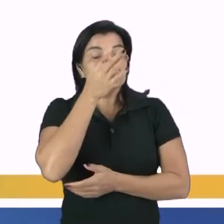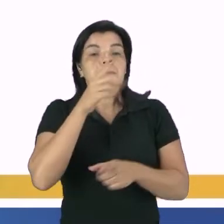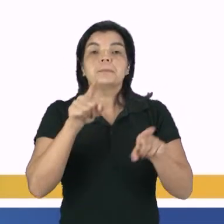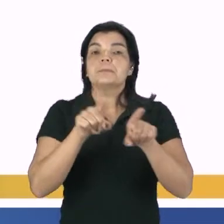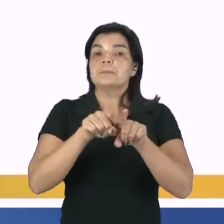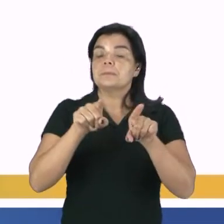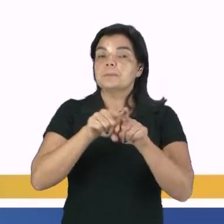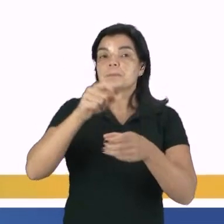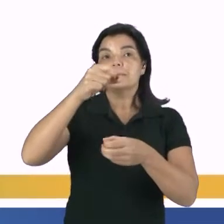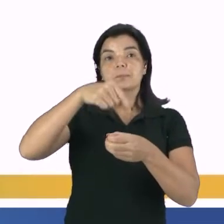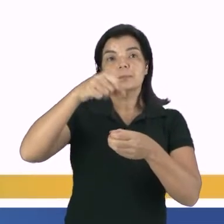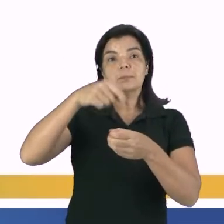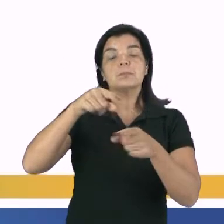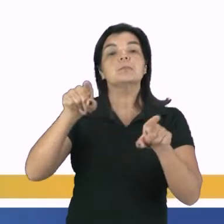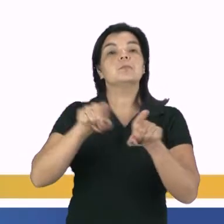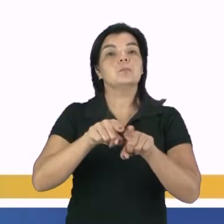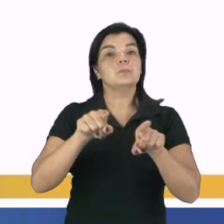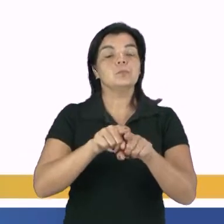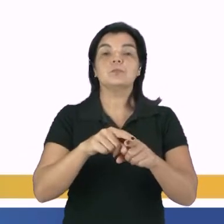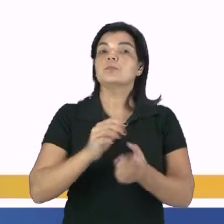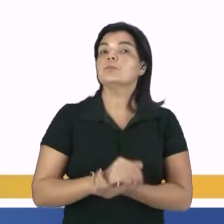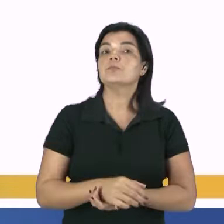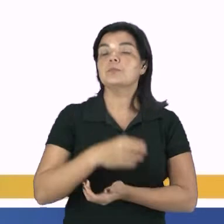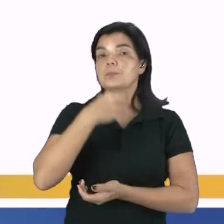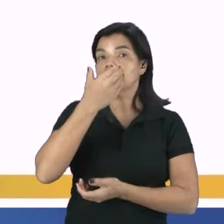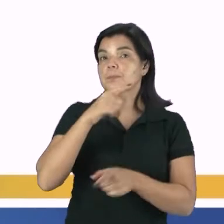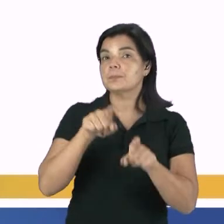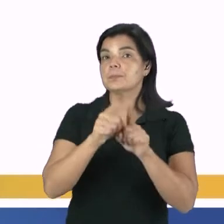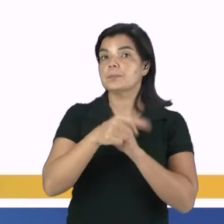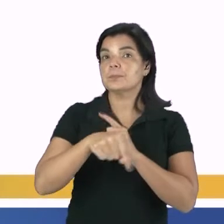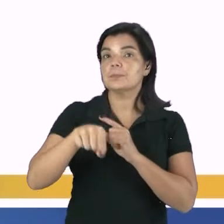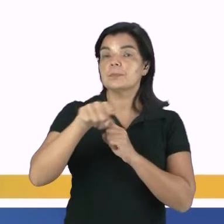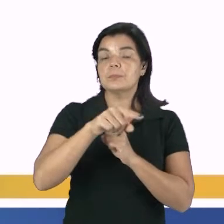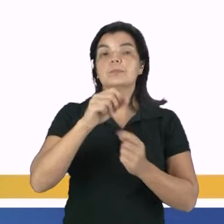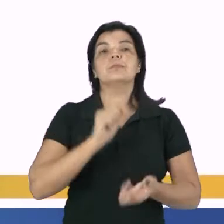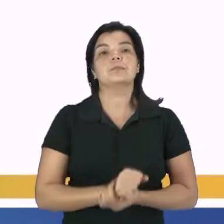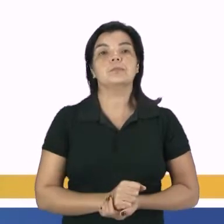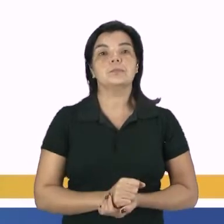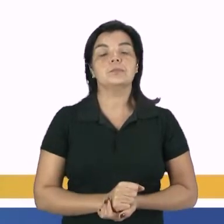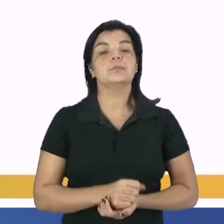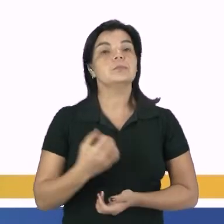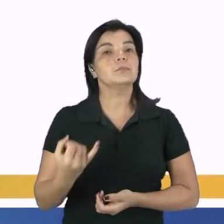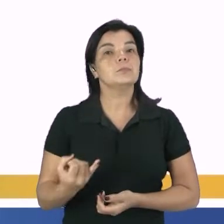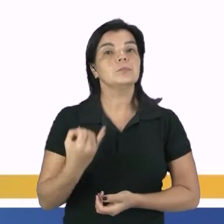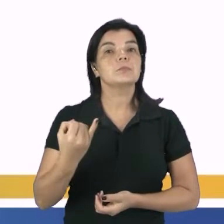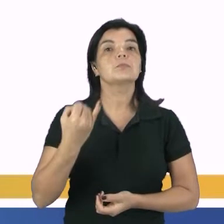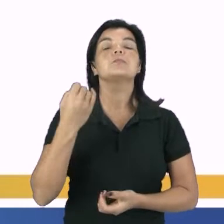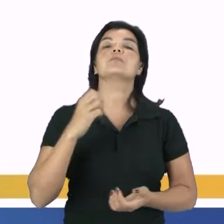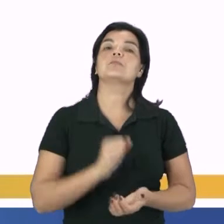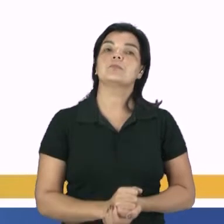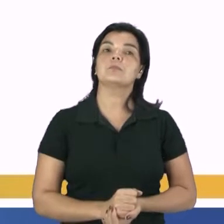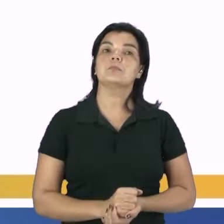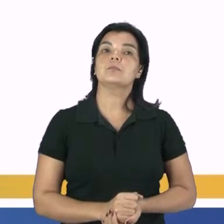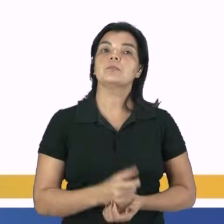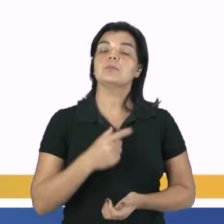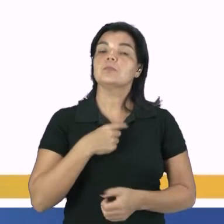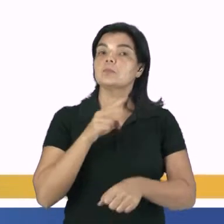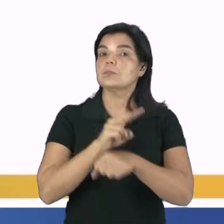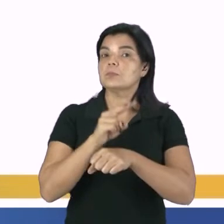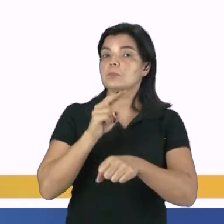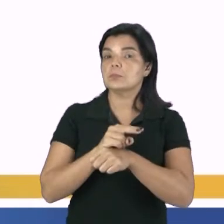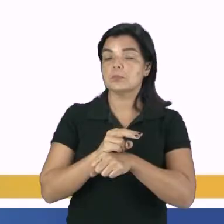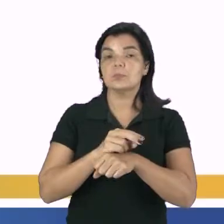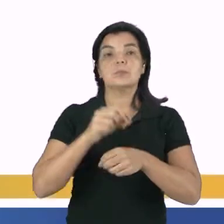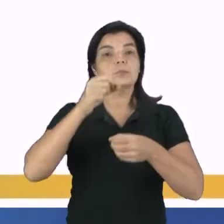as angiospermas também vão formar frutos, como eu já mencionei para vocês, que são de suma importância para proteger as